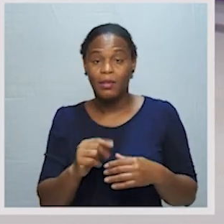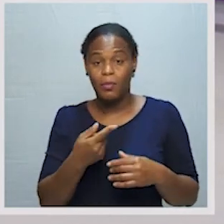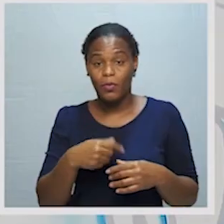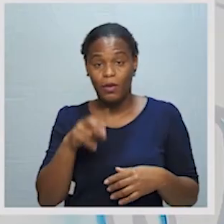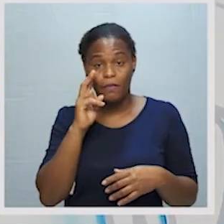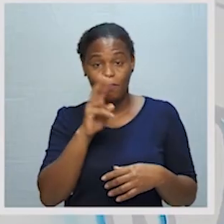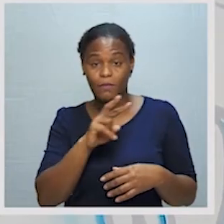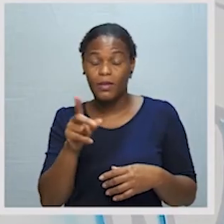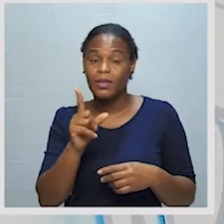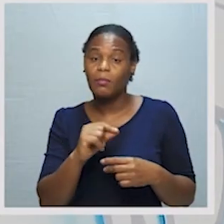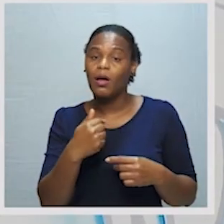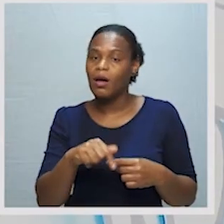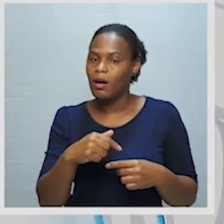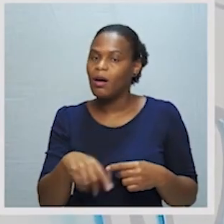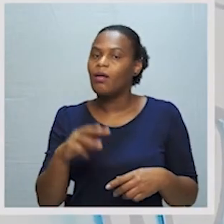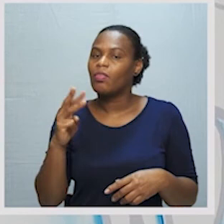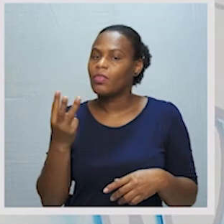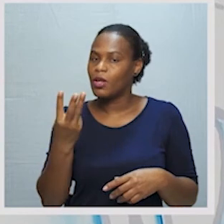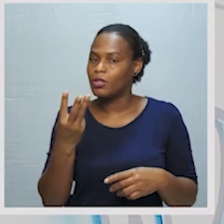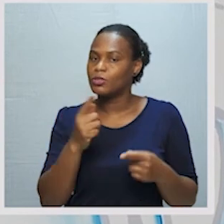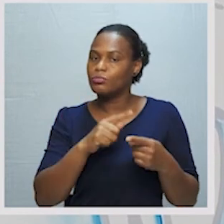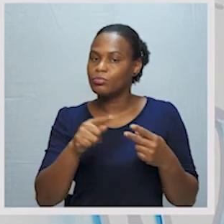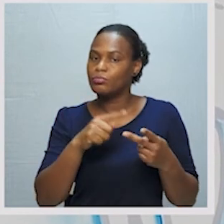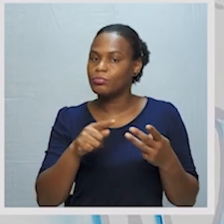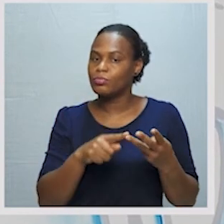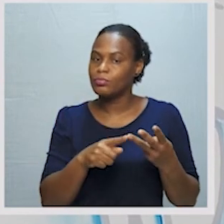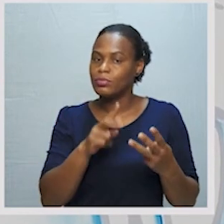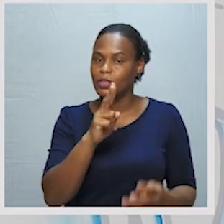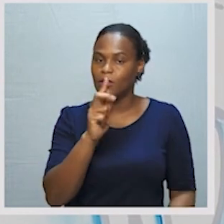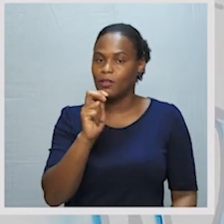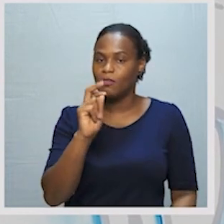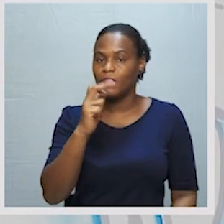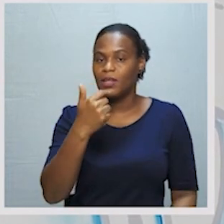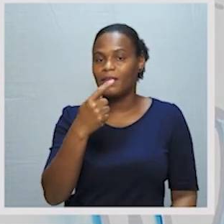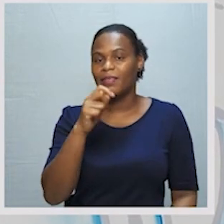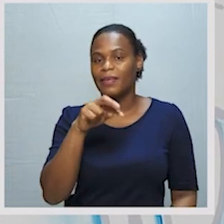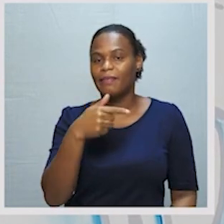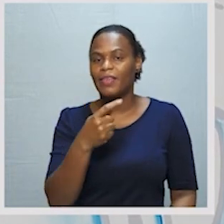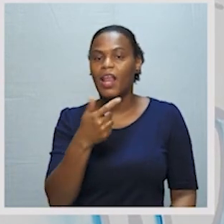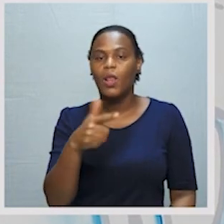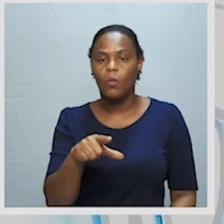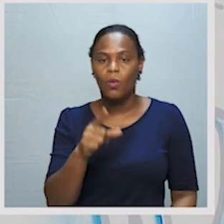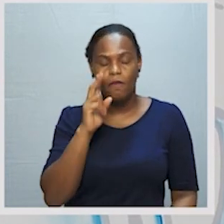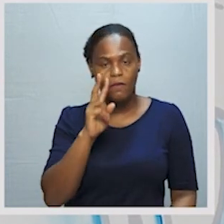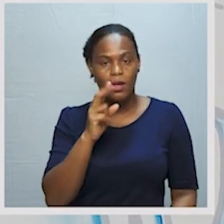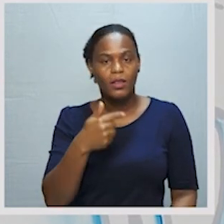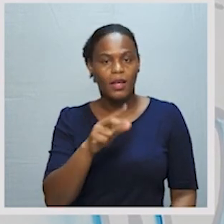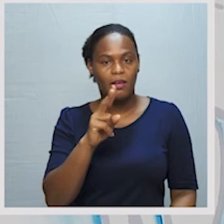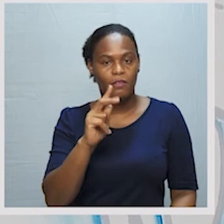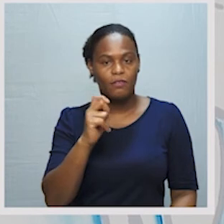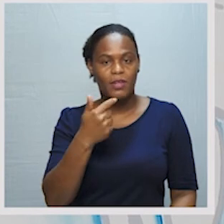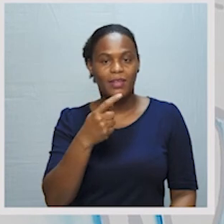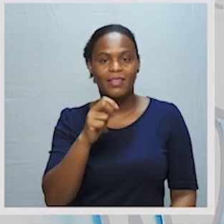E verificamos também que existem 3 tipos de vertentes da língua. Vimos que existe